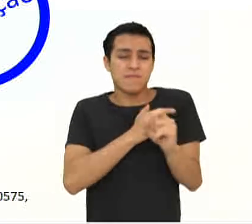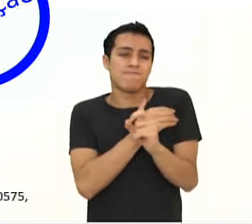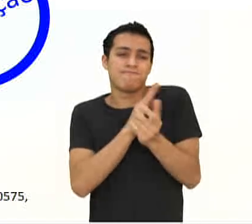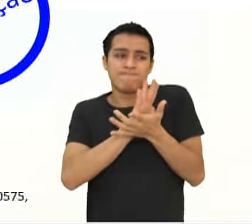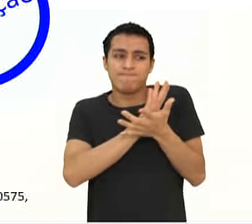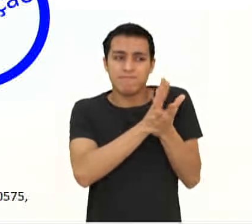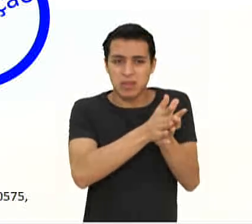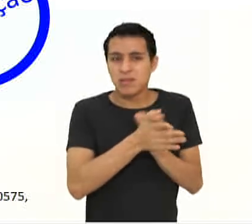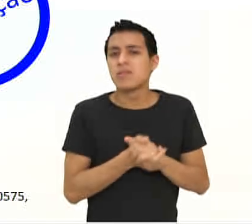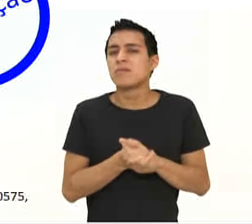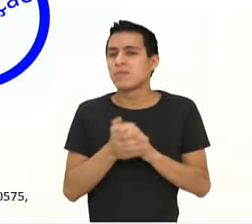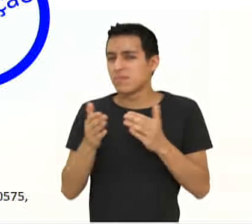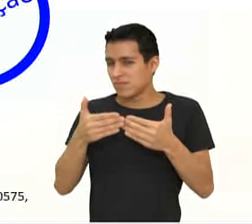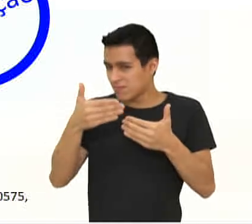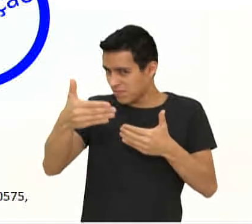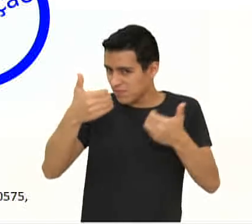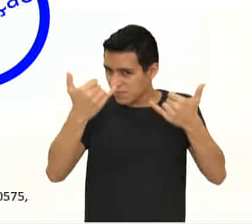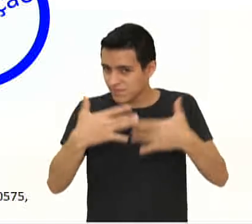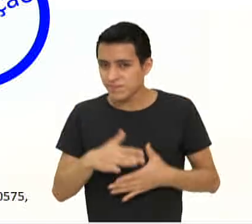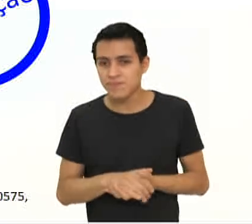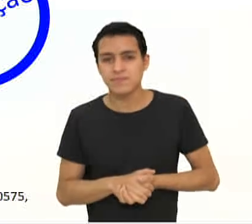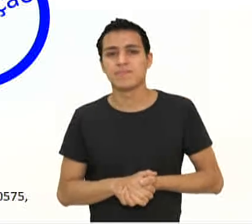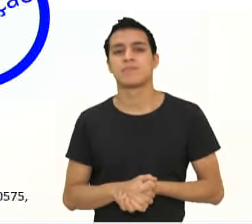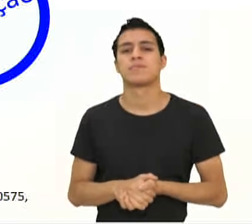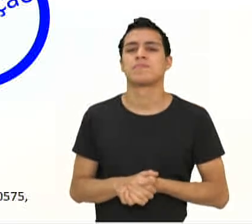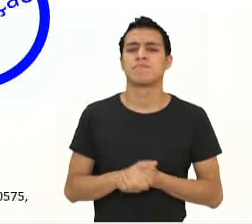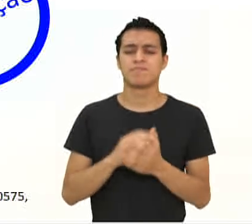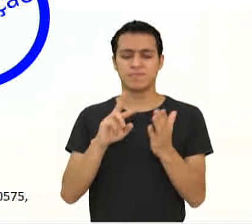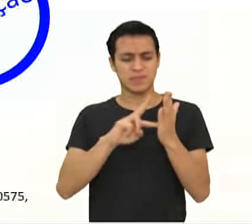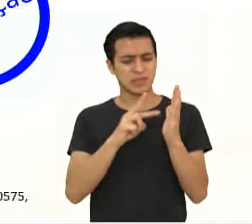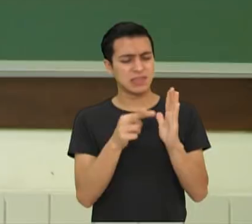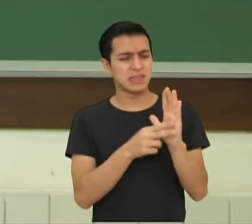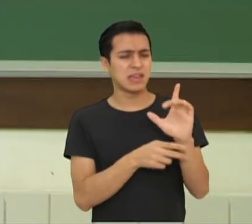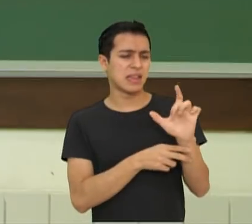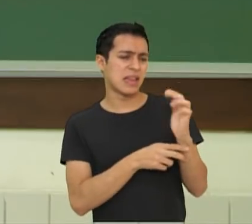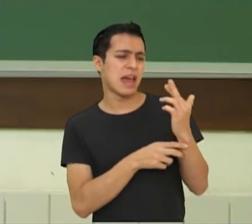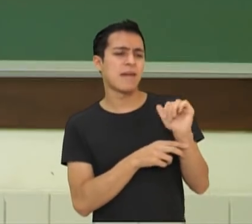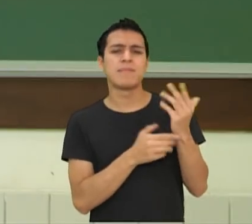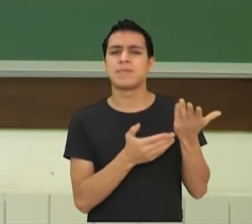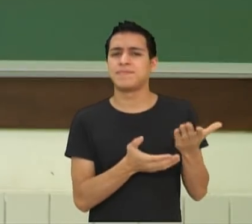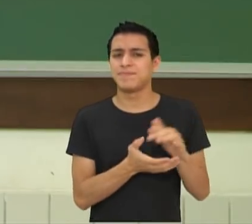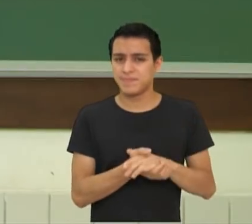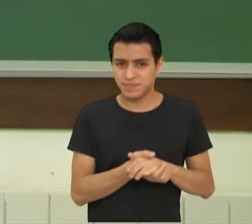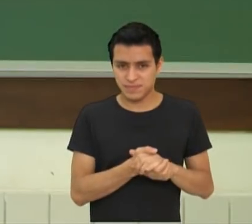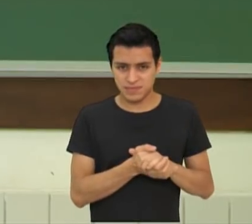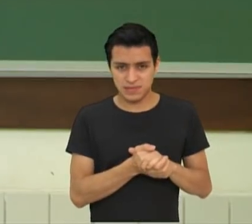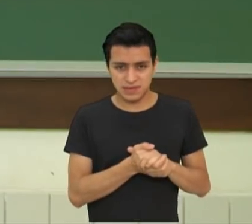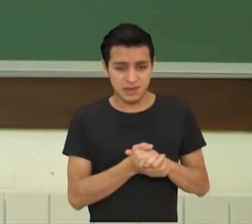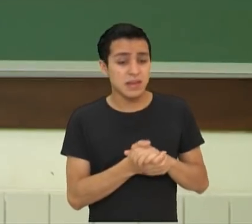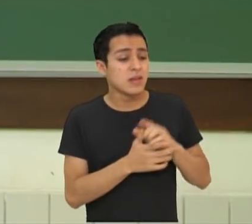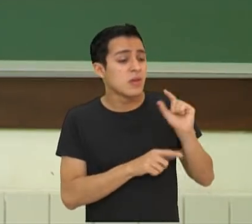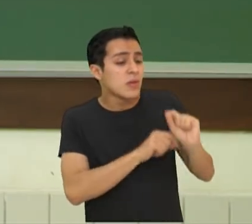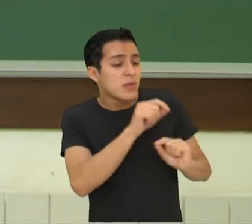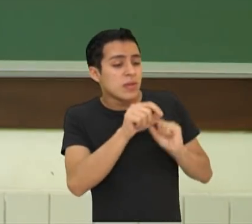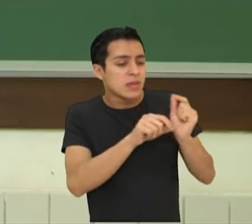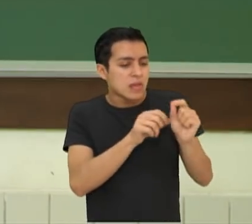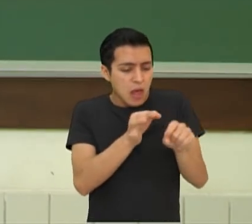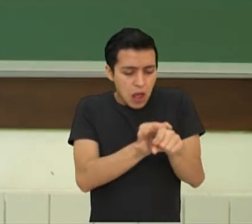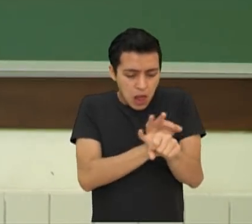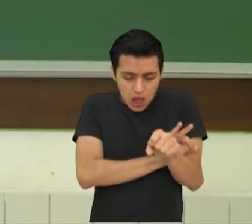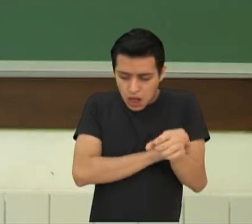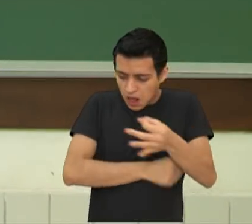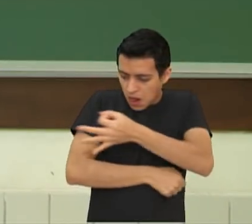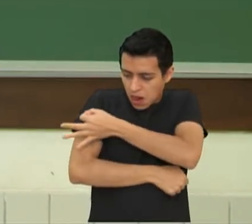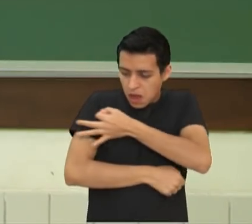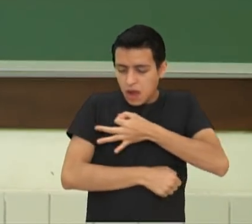preconceito. Tá? A gente vai falar um pouquinho sobre isso. O que a lepra causa? Essa bactéria vai causando feridas no